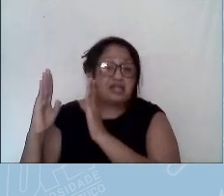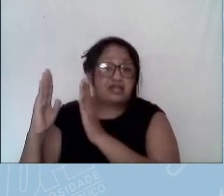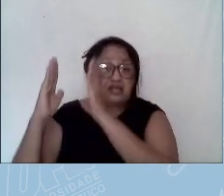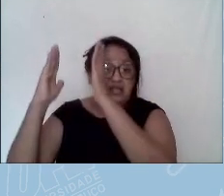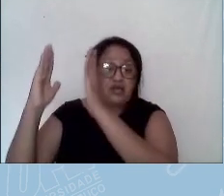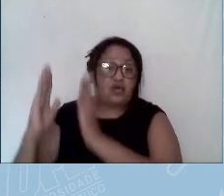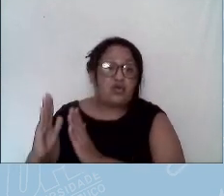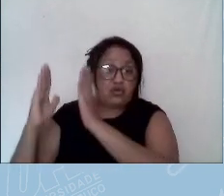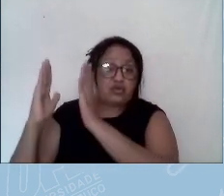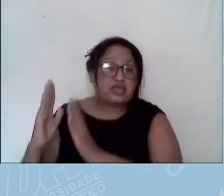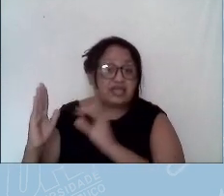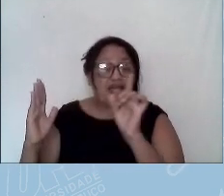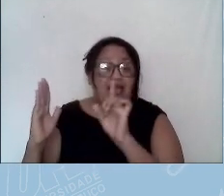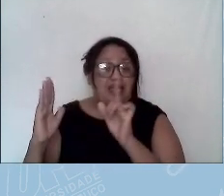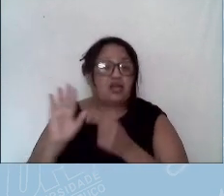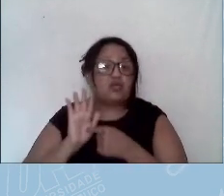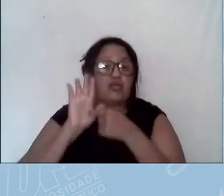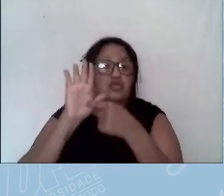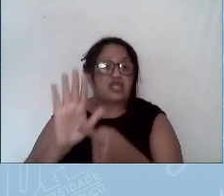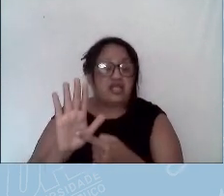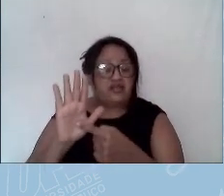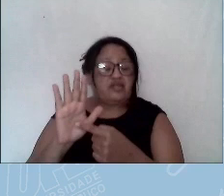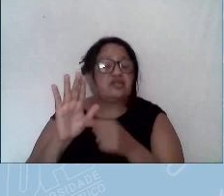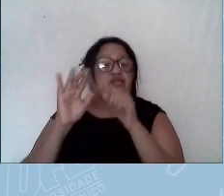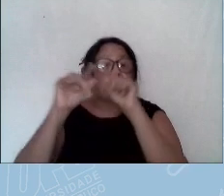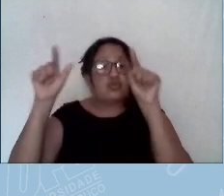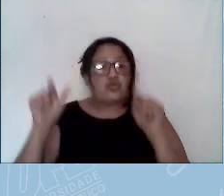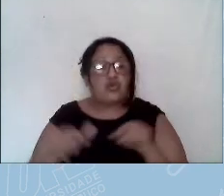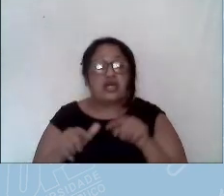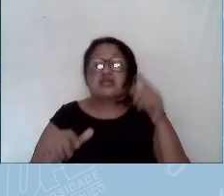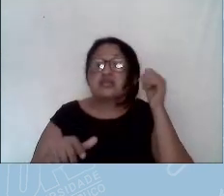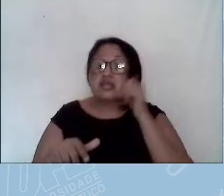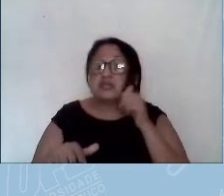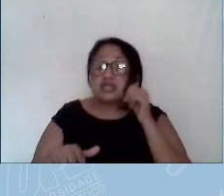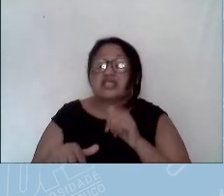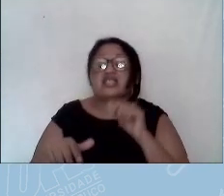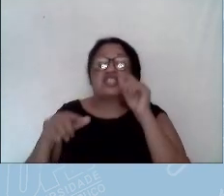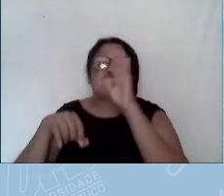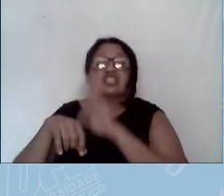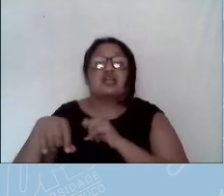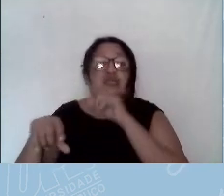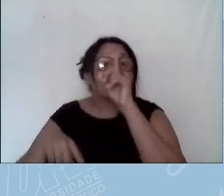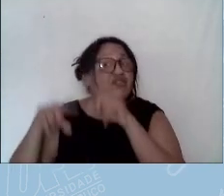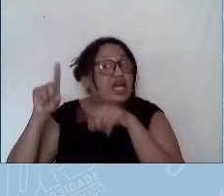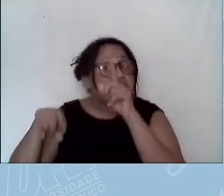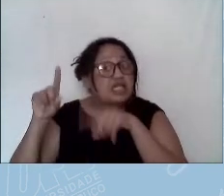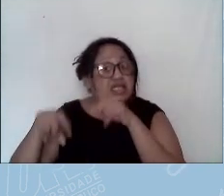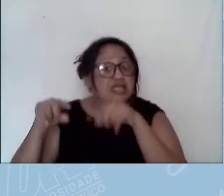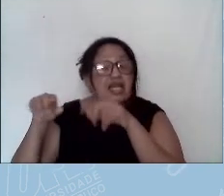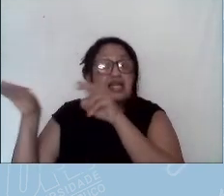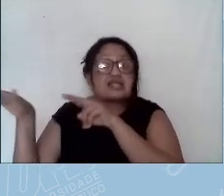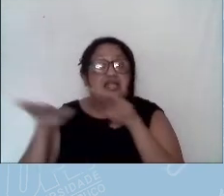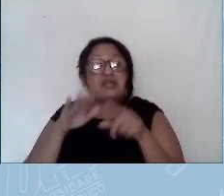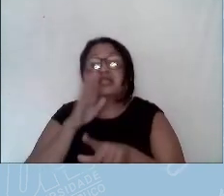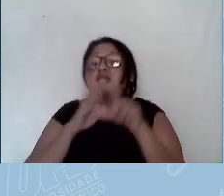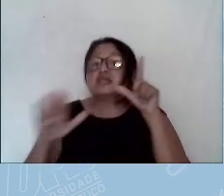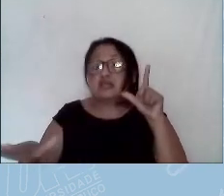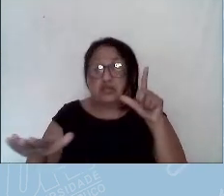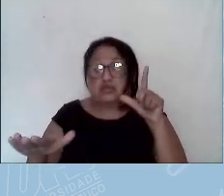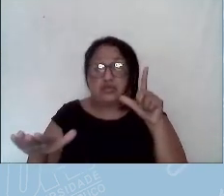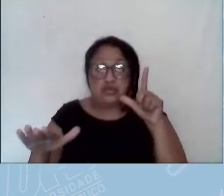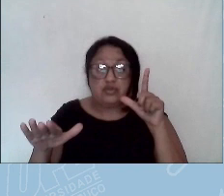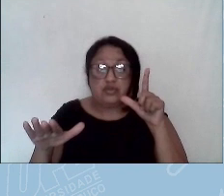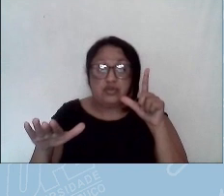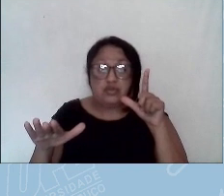lá no quadro de Maria Eduarda que a gente chamou de variação em relação a semana anterior tá